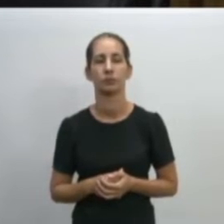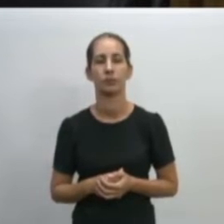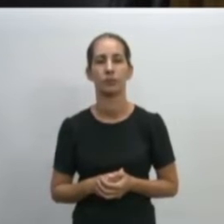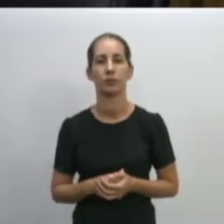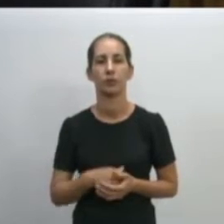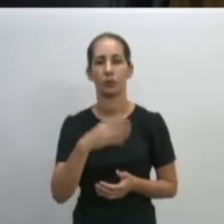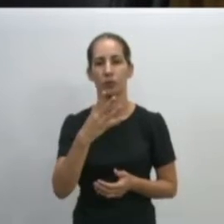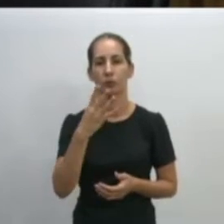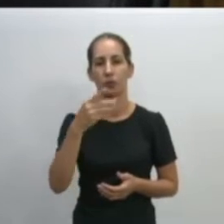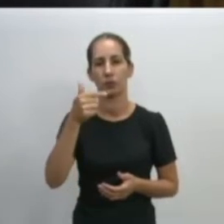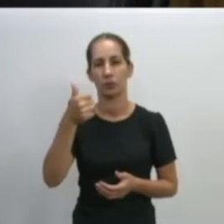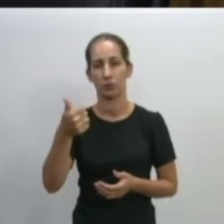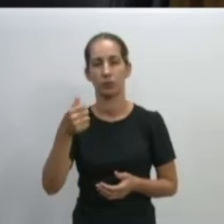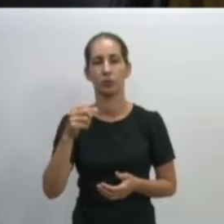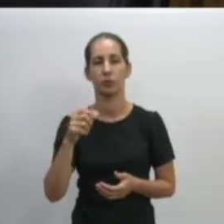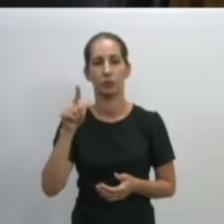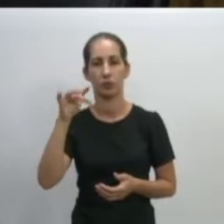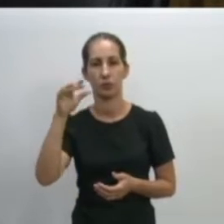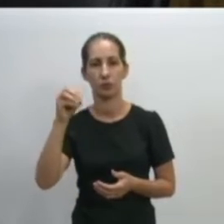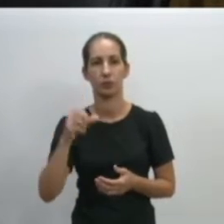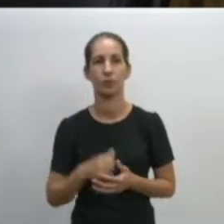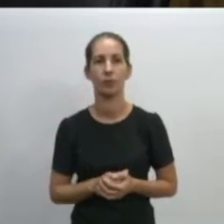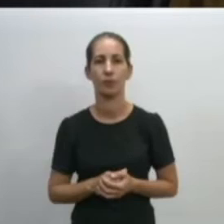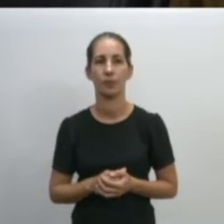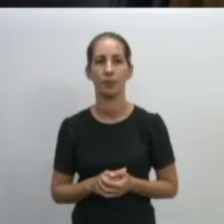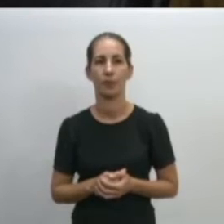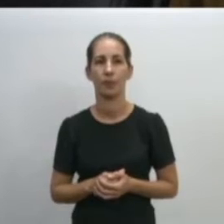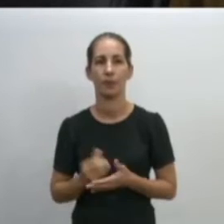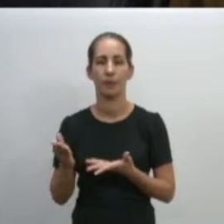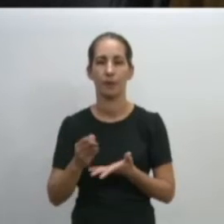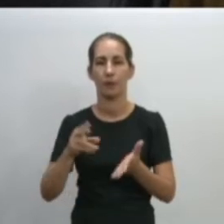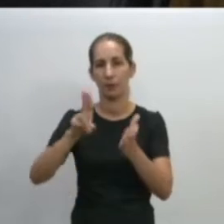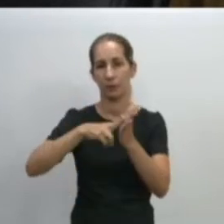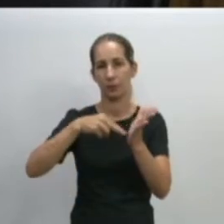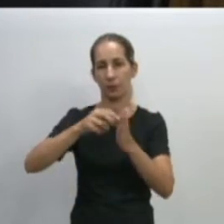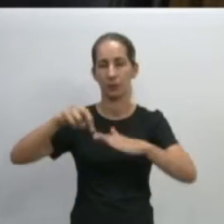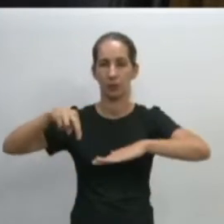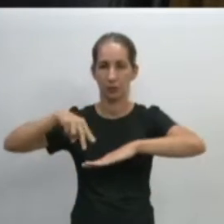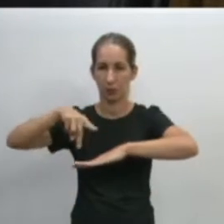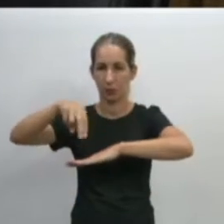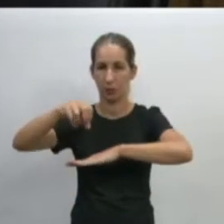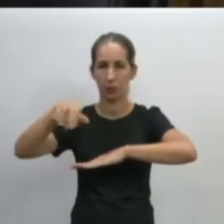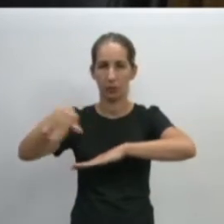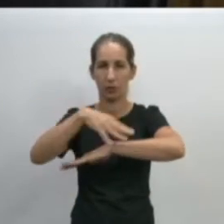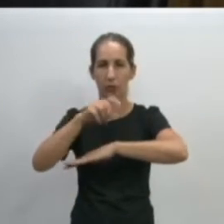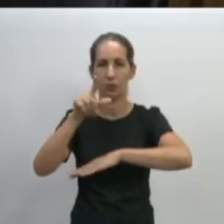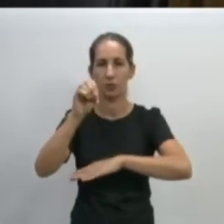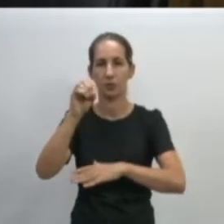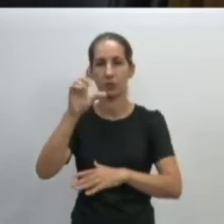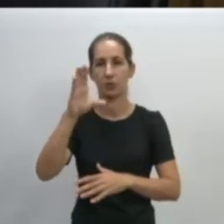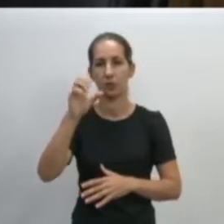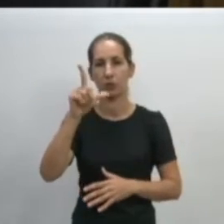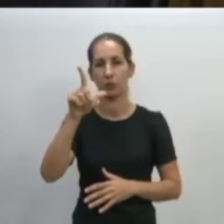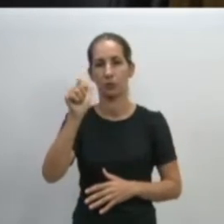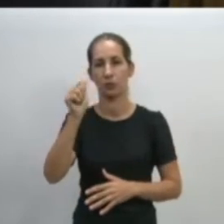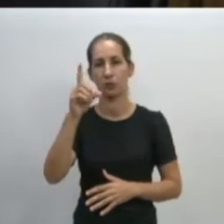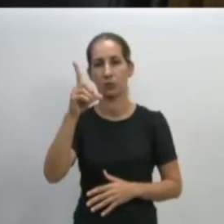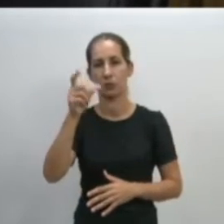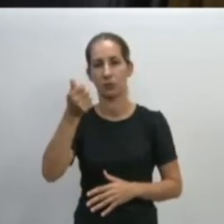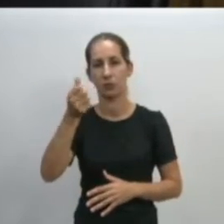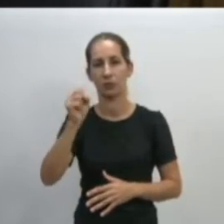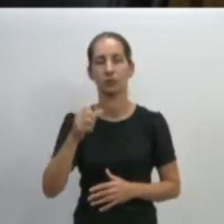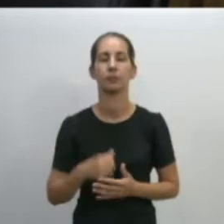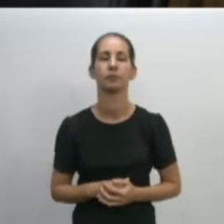Requerimento 4421, Luciano Nascimento, requer pintura de faixa de pedestre na rua Ulisses Caldas.